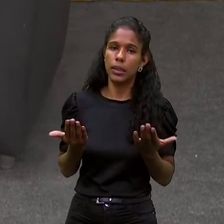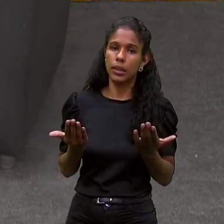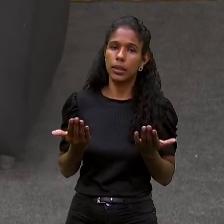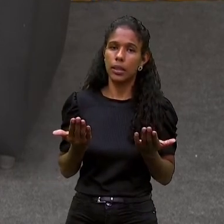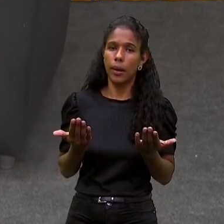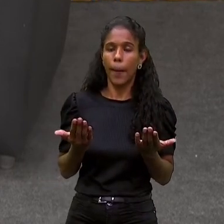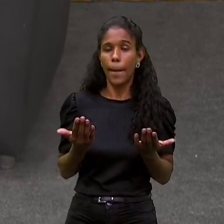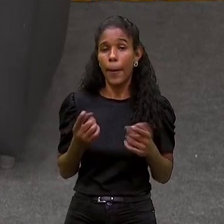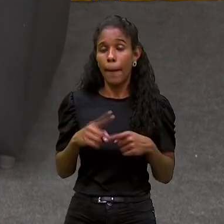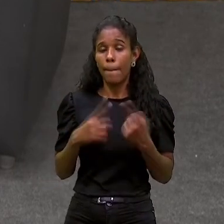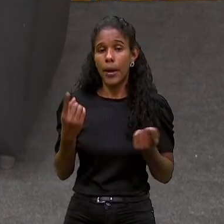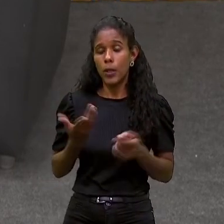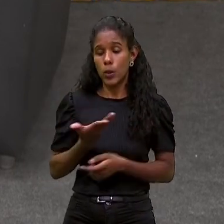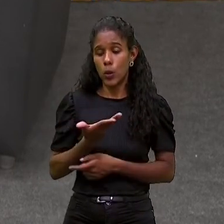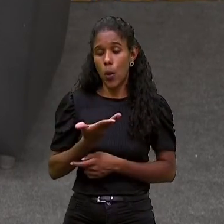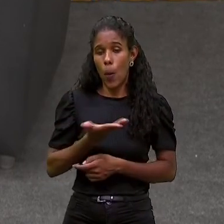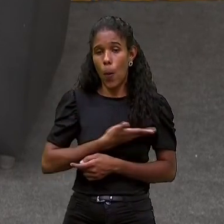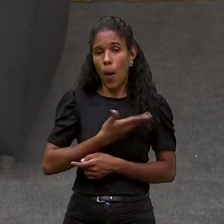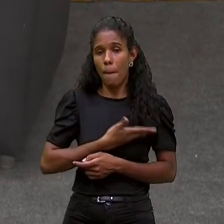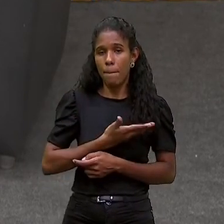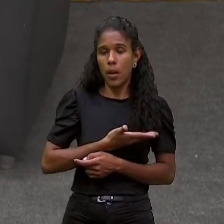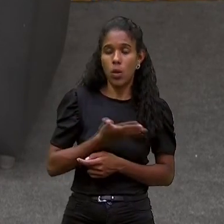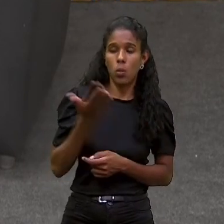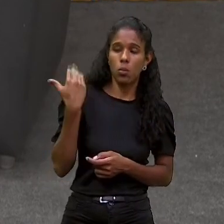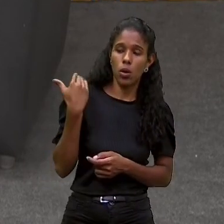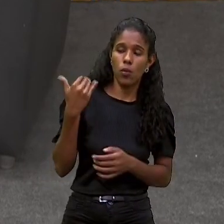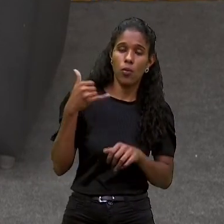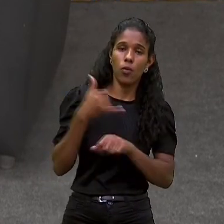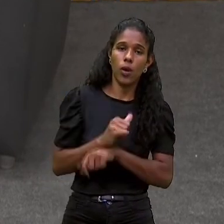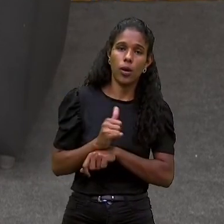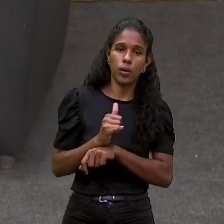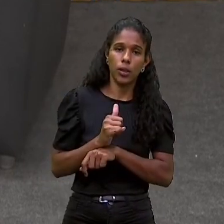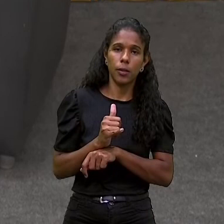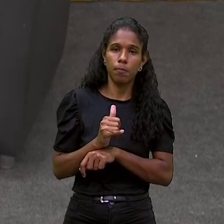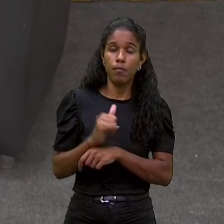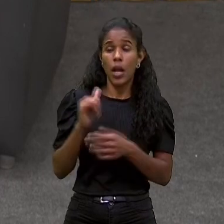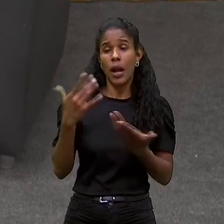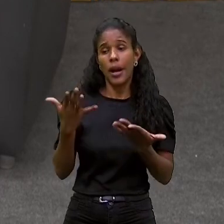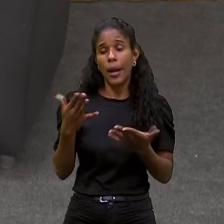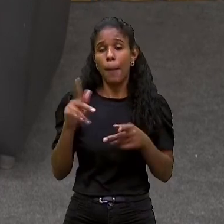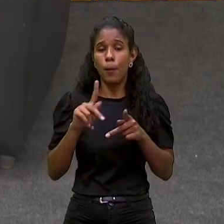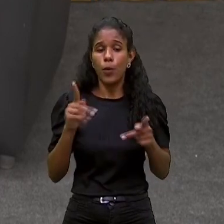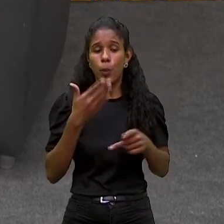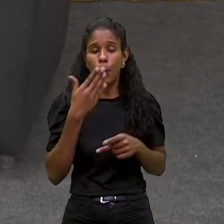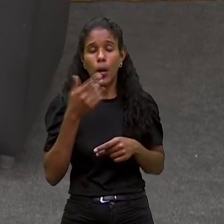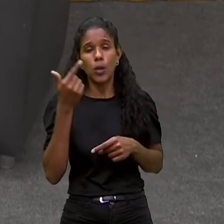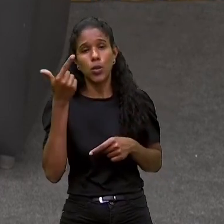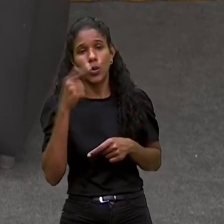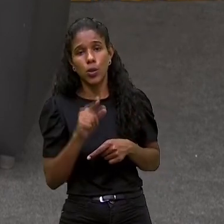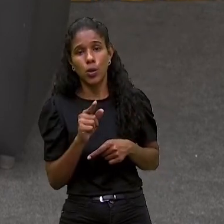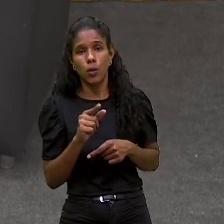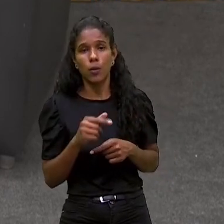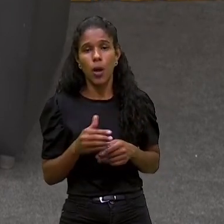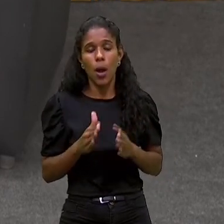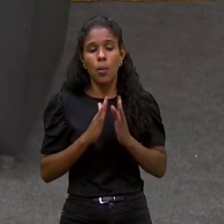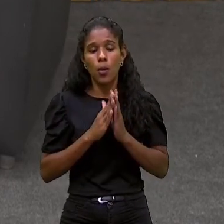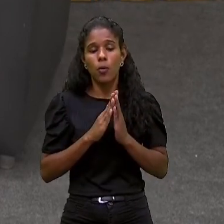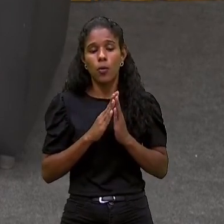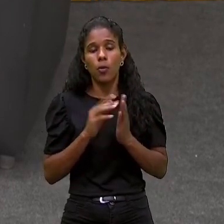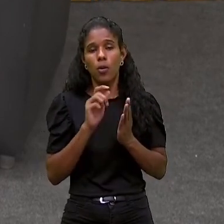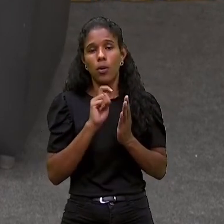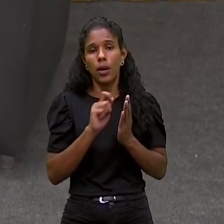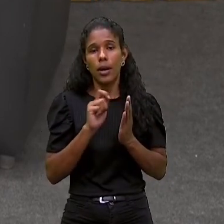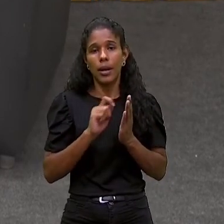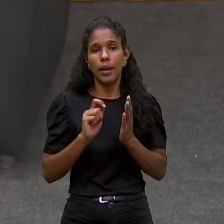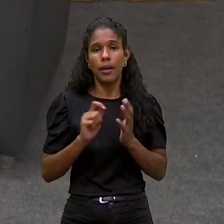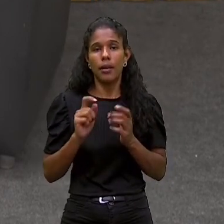dia. Então, o que você vai fazer? Você vai passar o seu bilhete para a pessoa que está do seu lado, que vai passar por detrás,